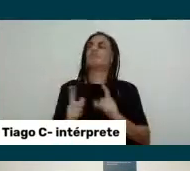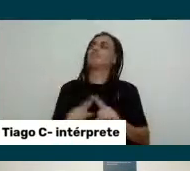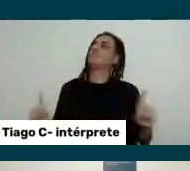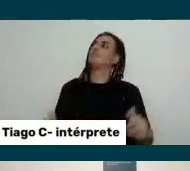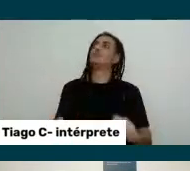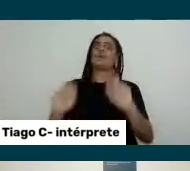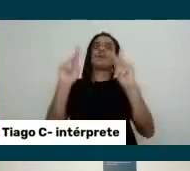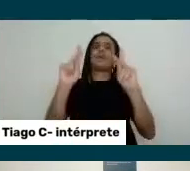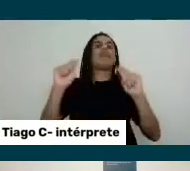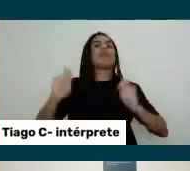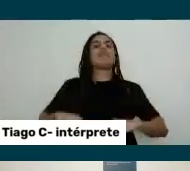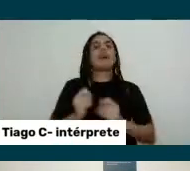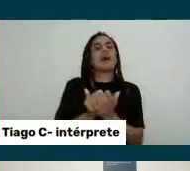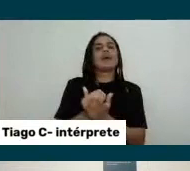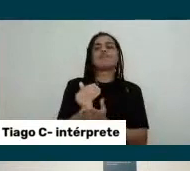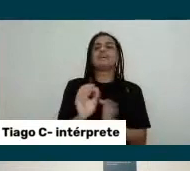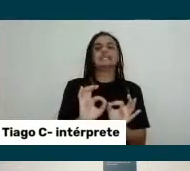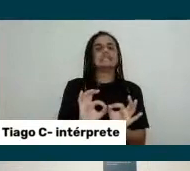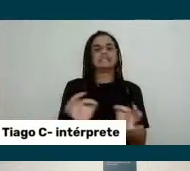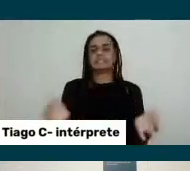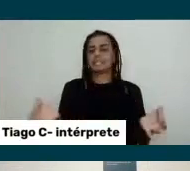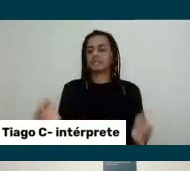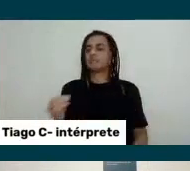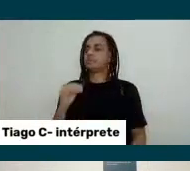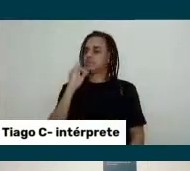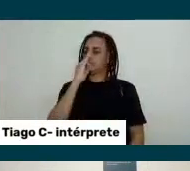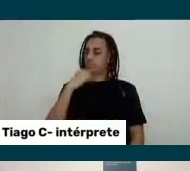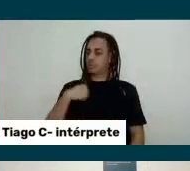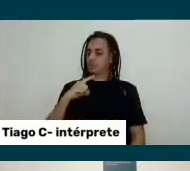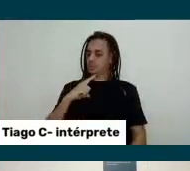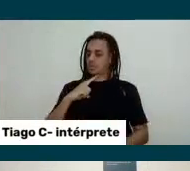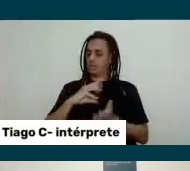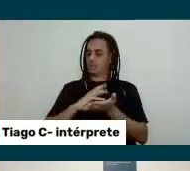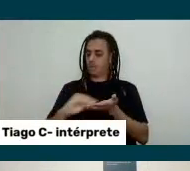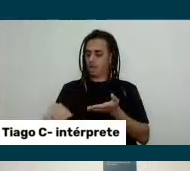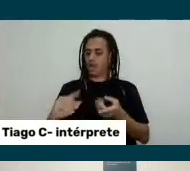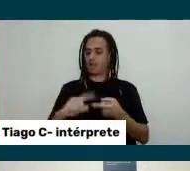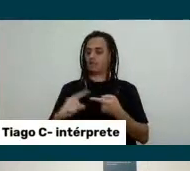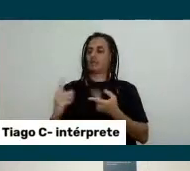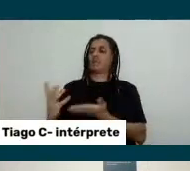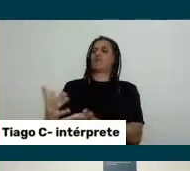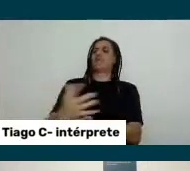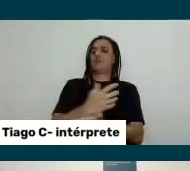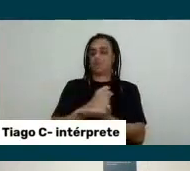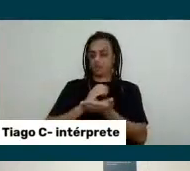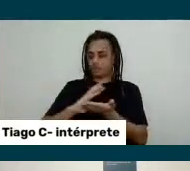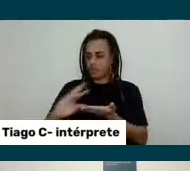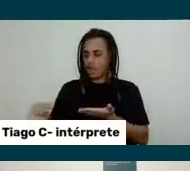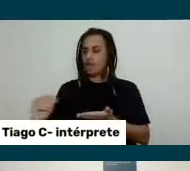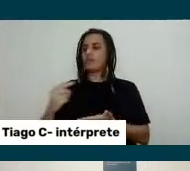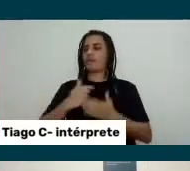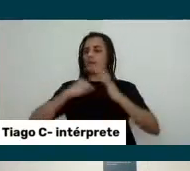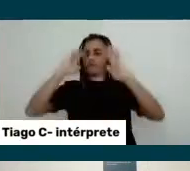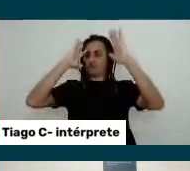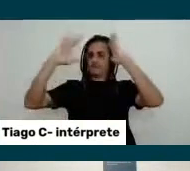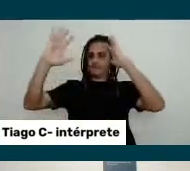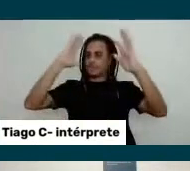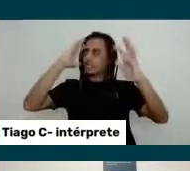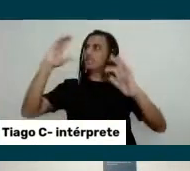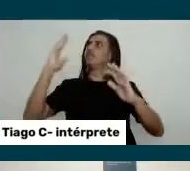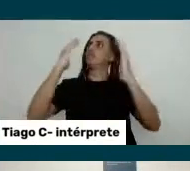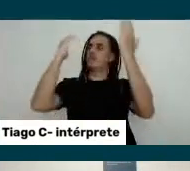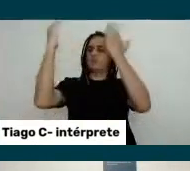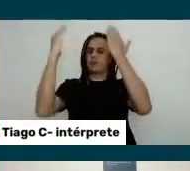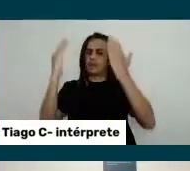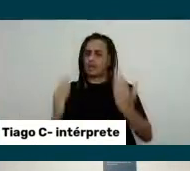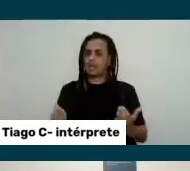para começar super simples, que tenho dado, coleto dado, reflito em cima deles, analiso, devolvo